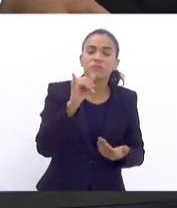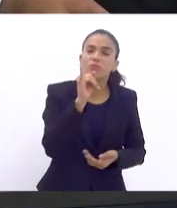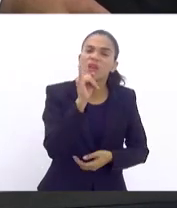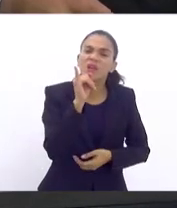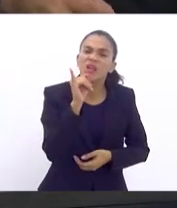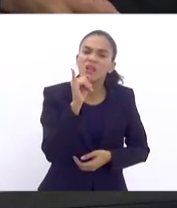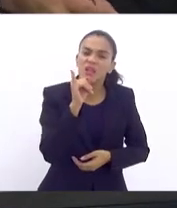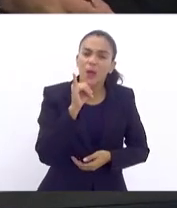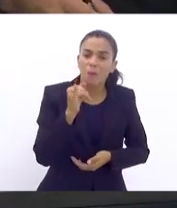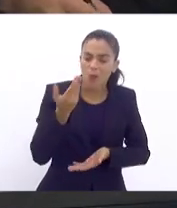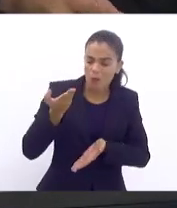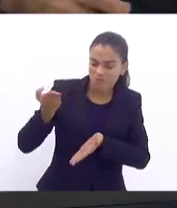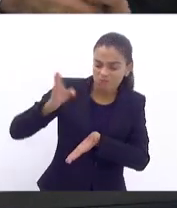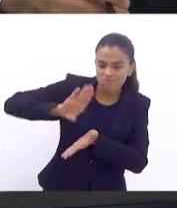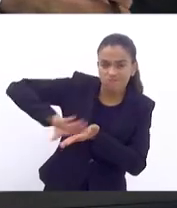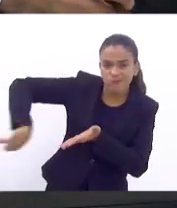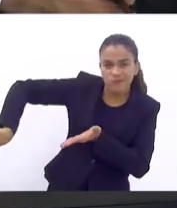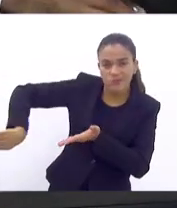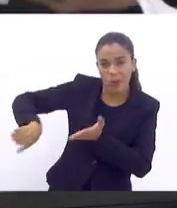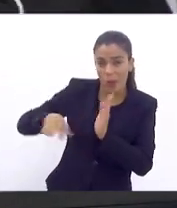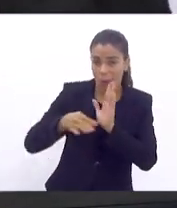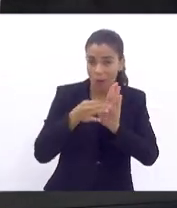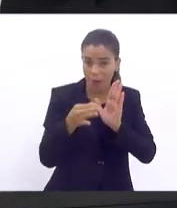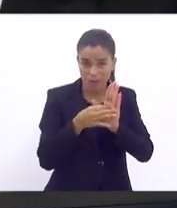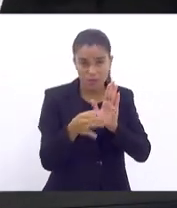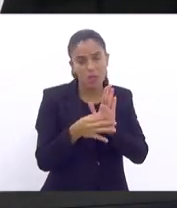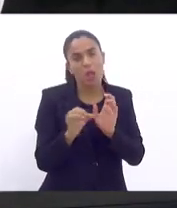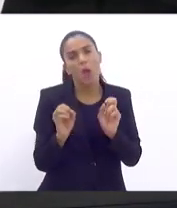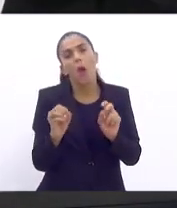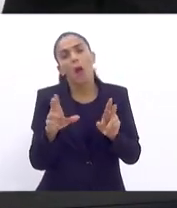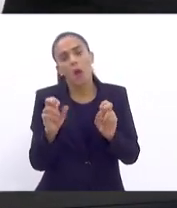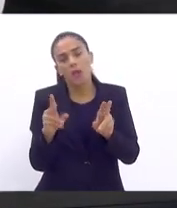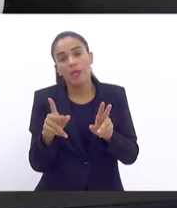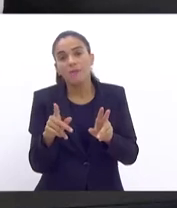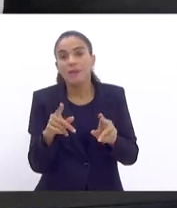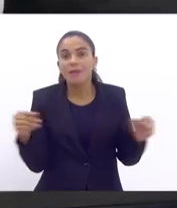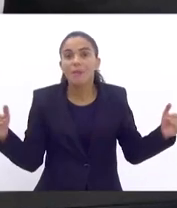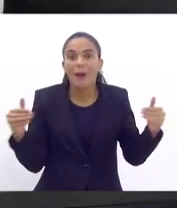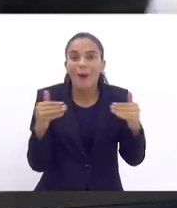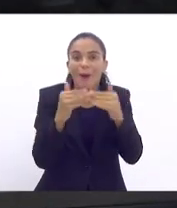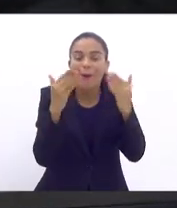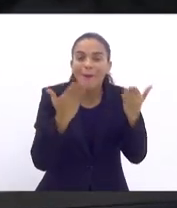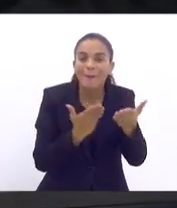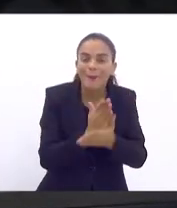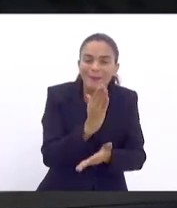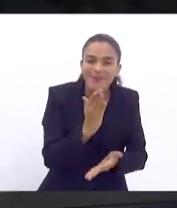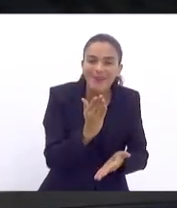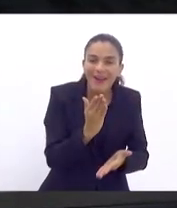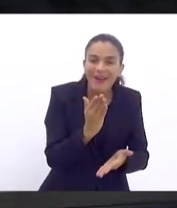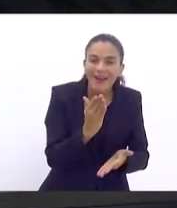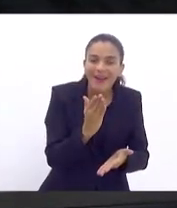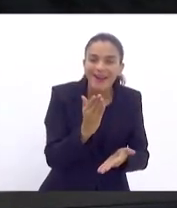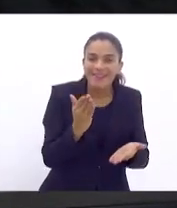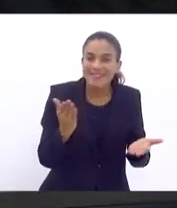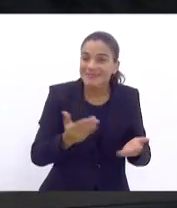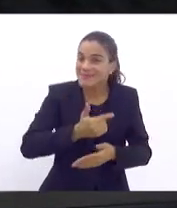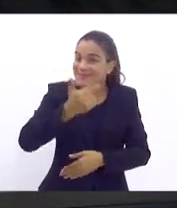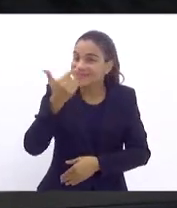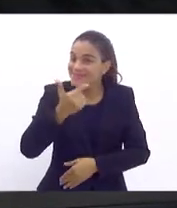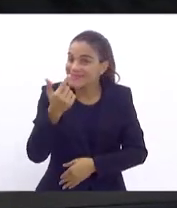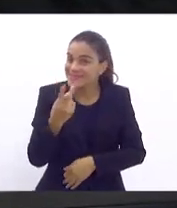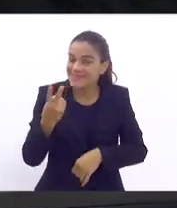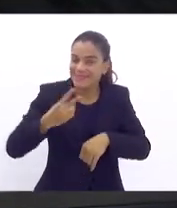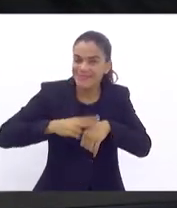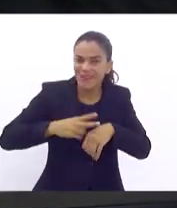para a gente rejeitar o parecer dele eu até entendo mas é para aprovar e pela segunda vez